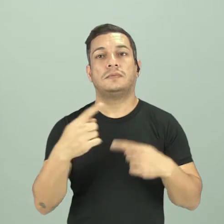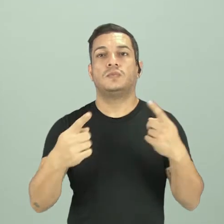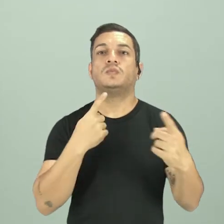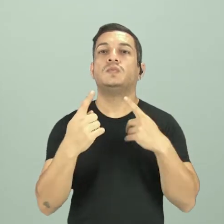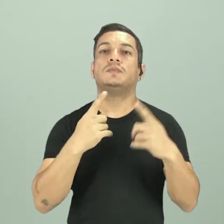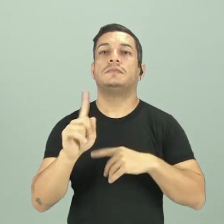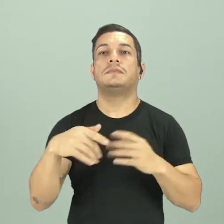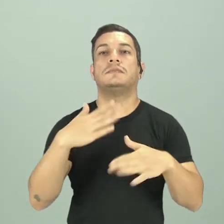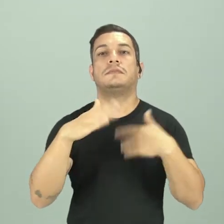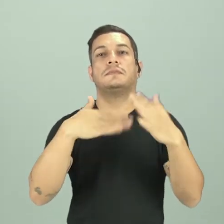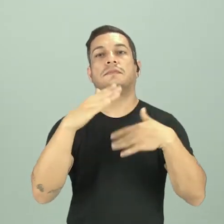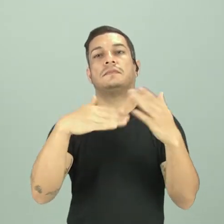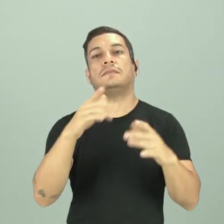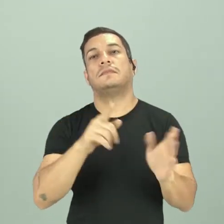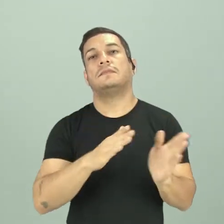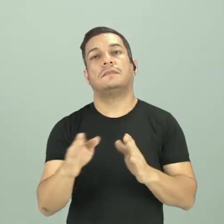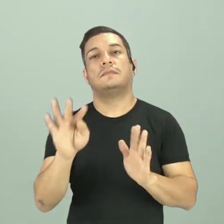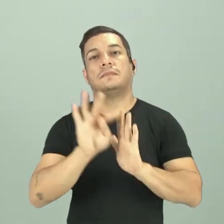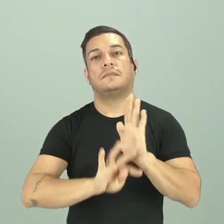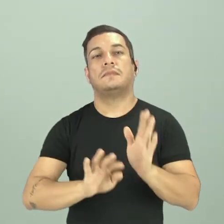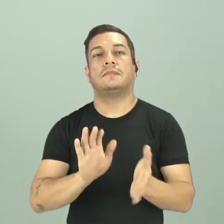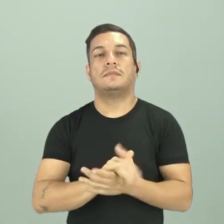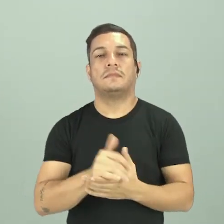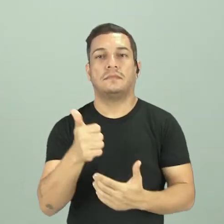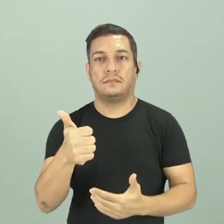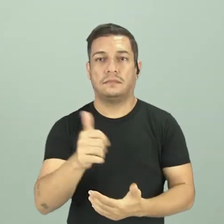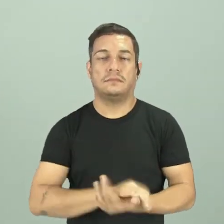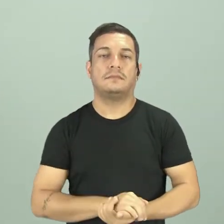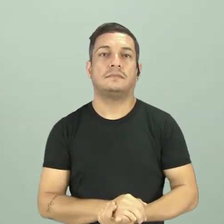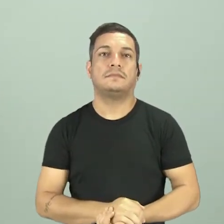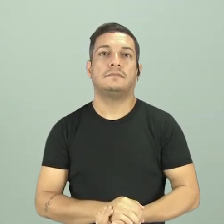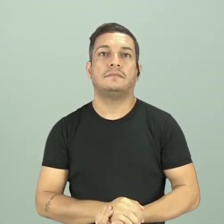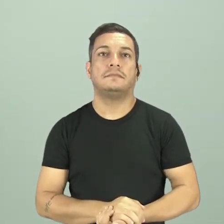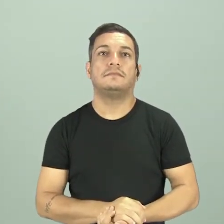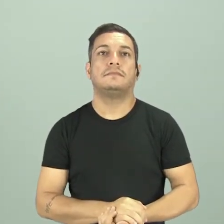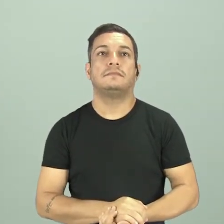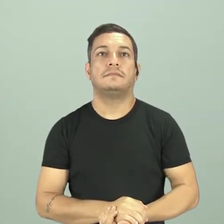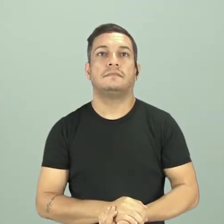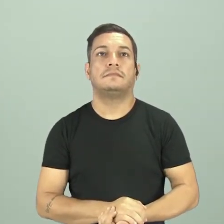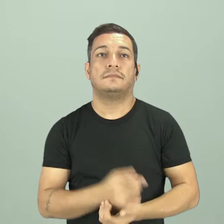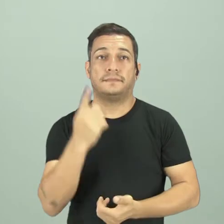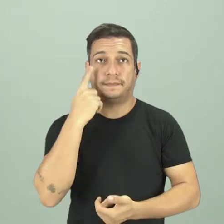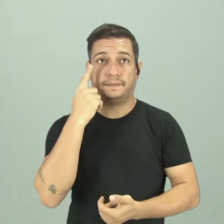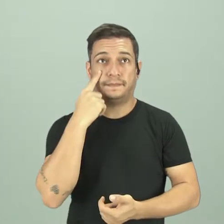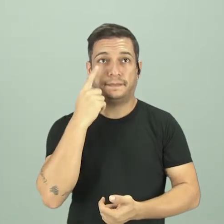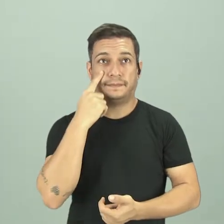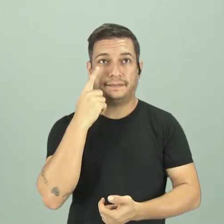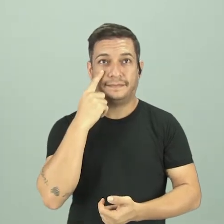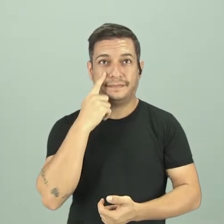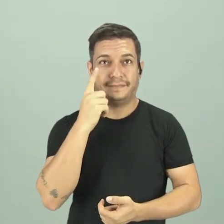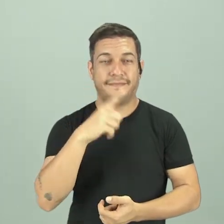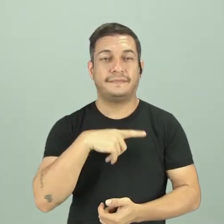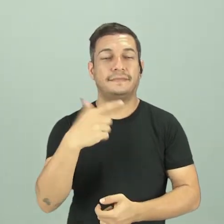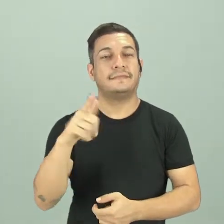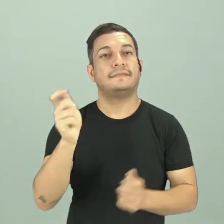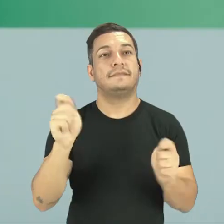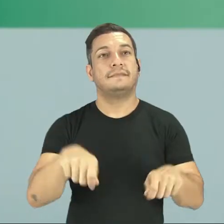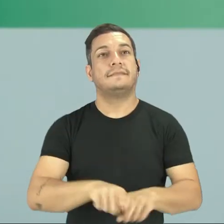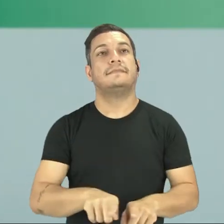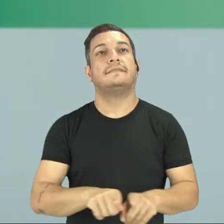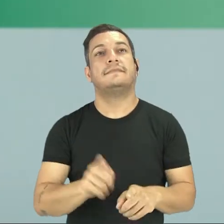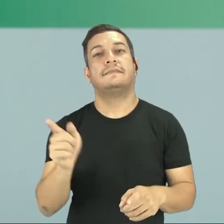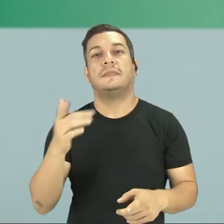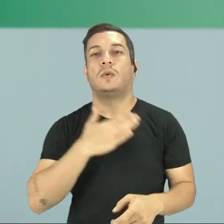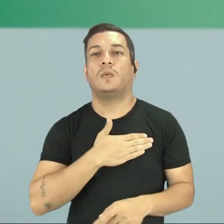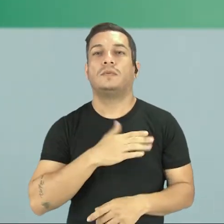vai desenvolver ao longo do seu texto, certo? Tudo bem? Bom, gente, mas você também tem outras possibilidades, né?